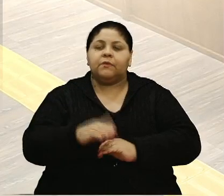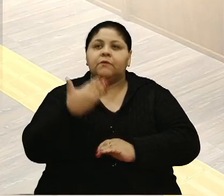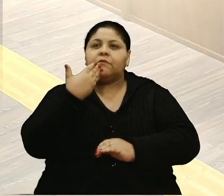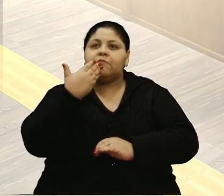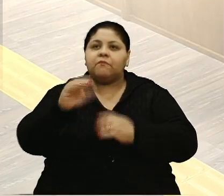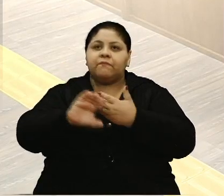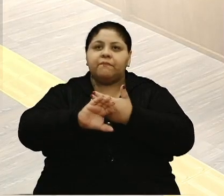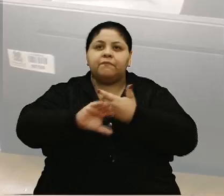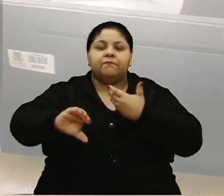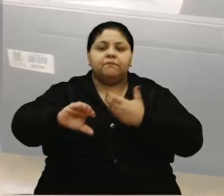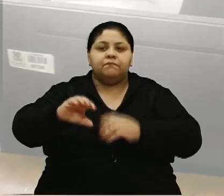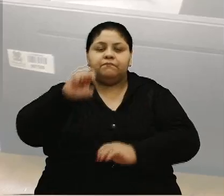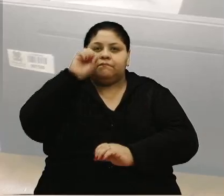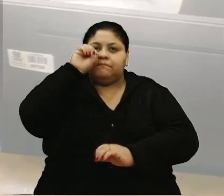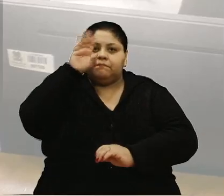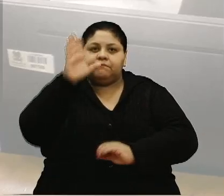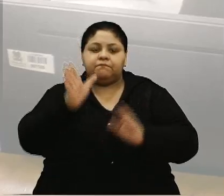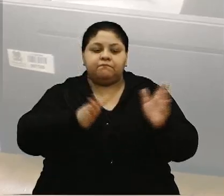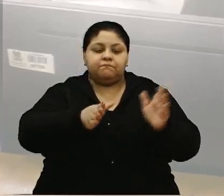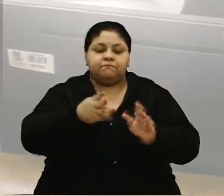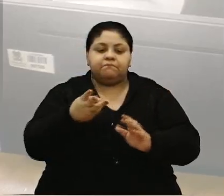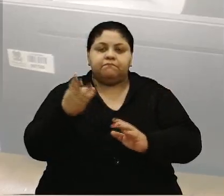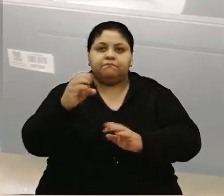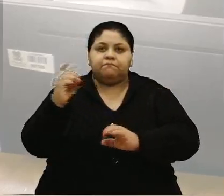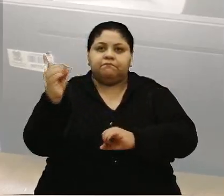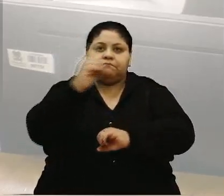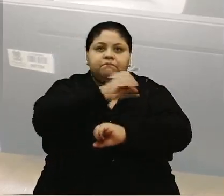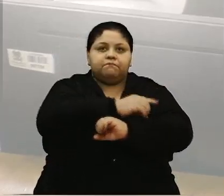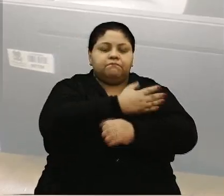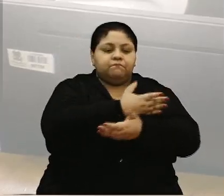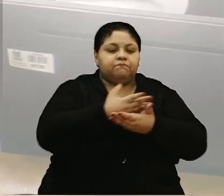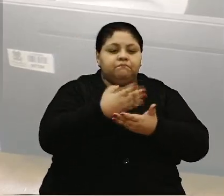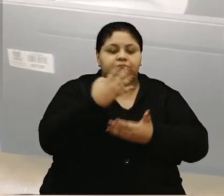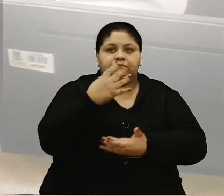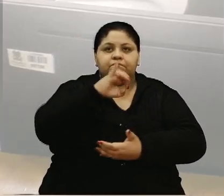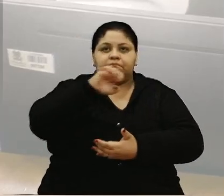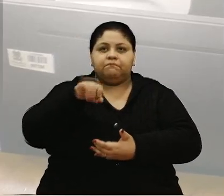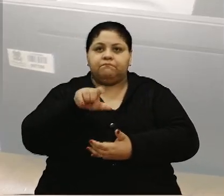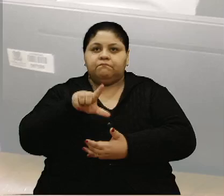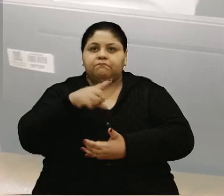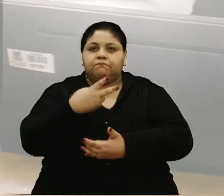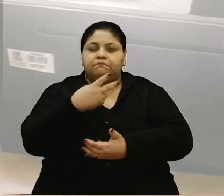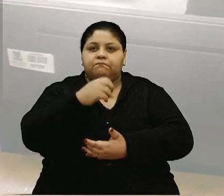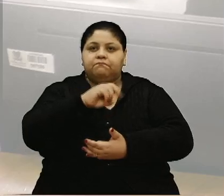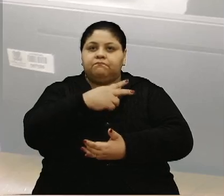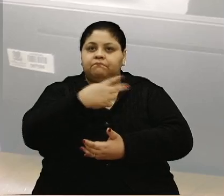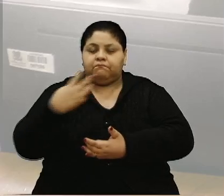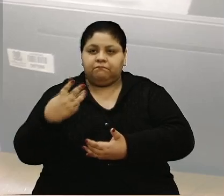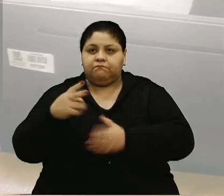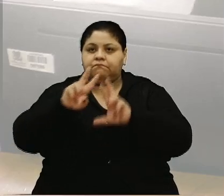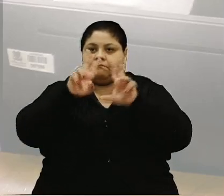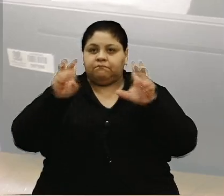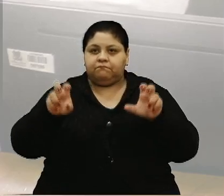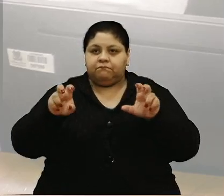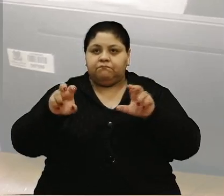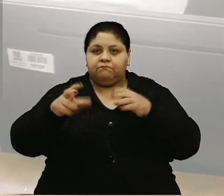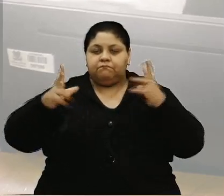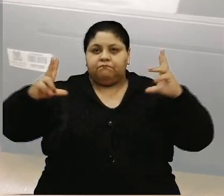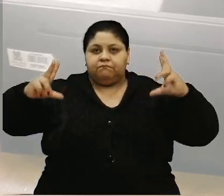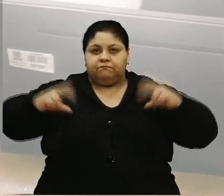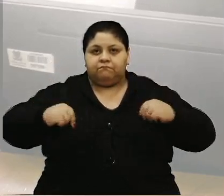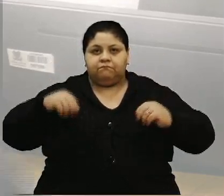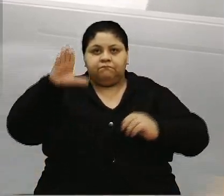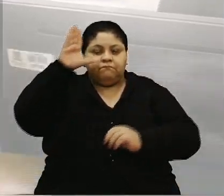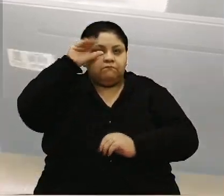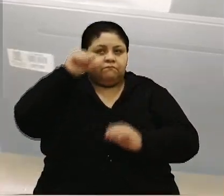do vereador Elisandro Fiuza pelo prazo de 30 dias, a contar de 4 de julho de 2024, para tratar de interesses particulares, em observância ao